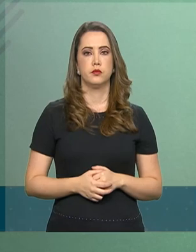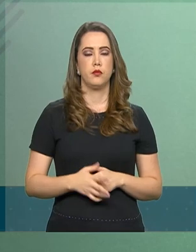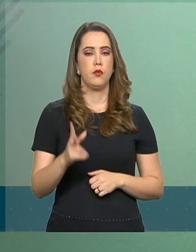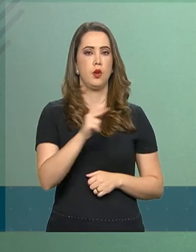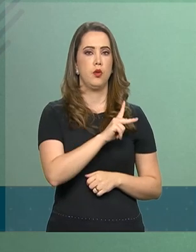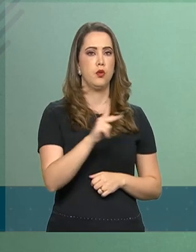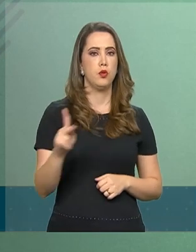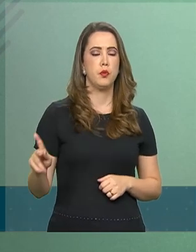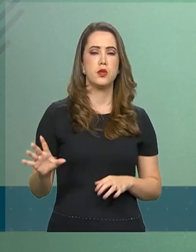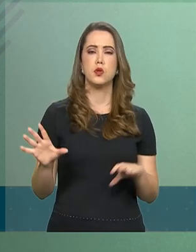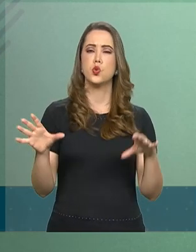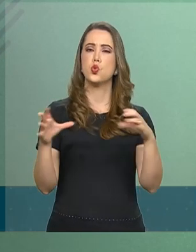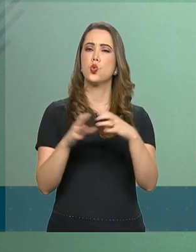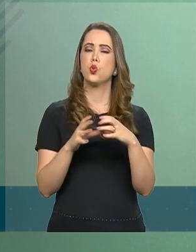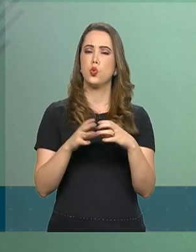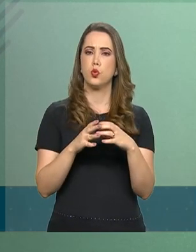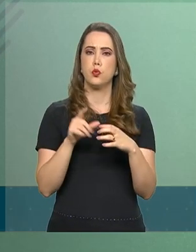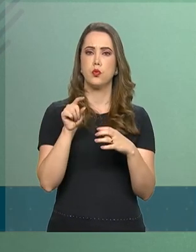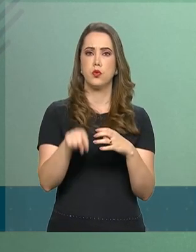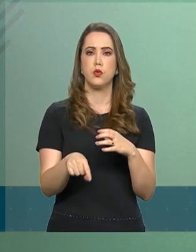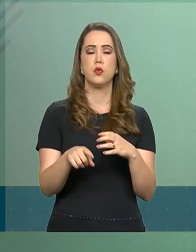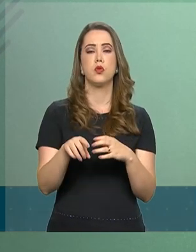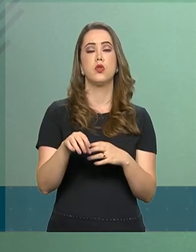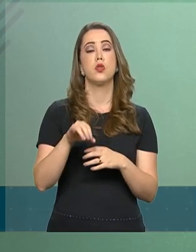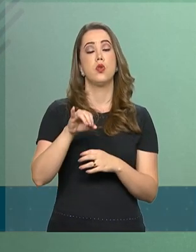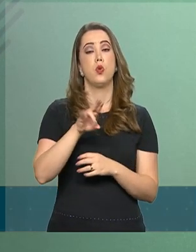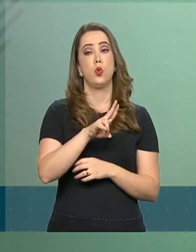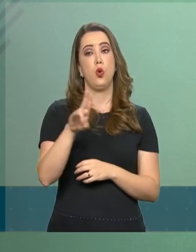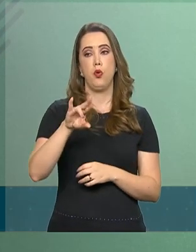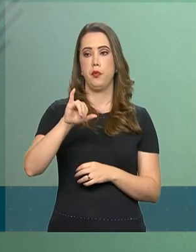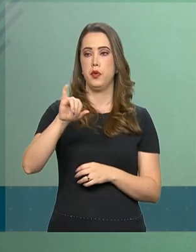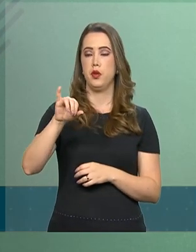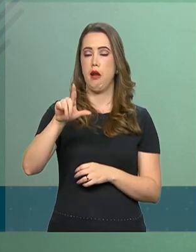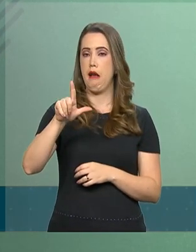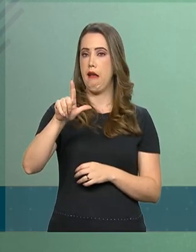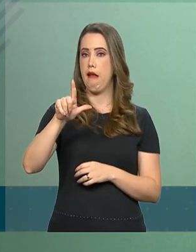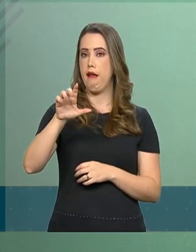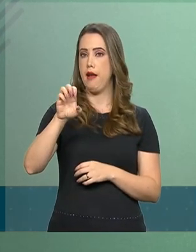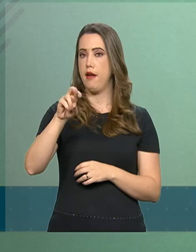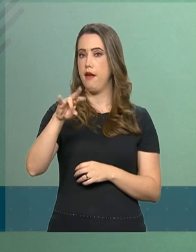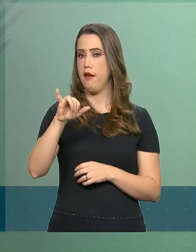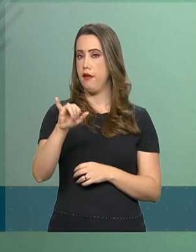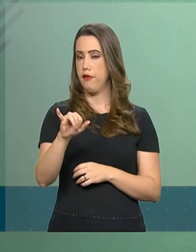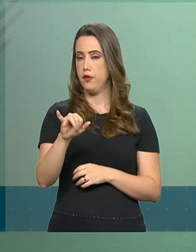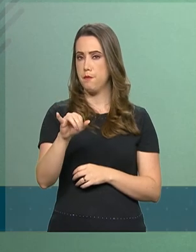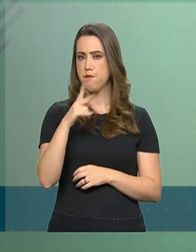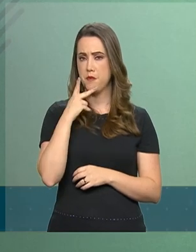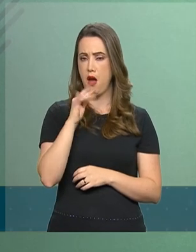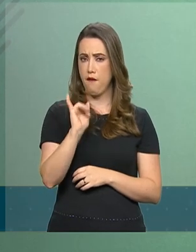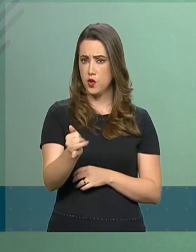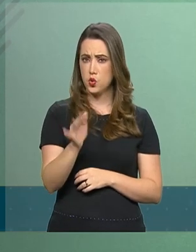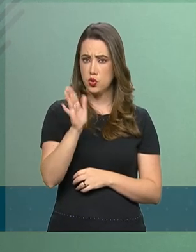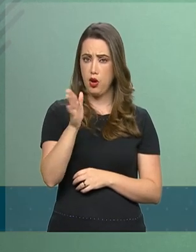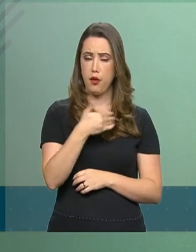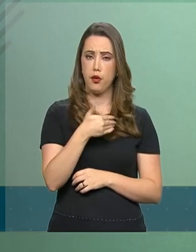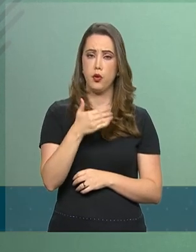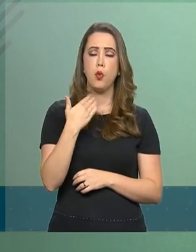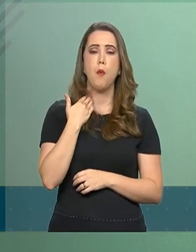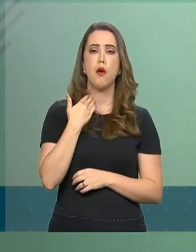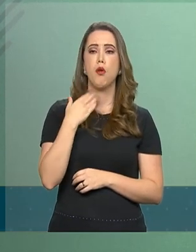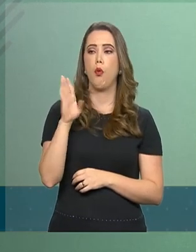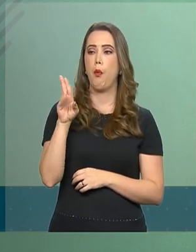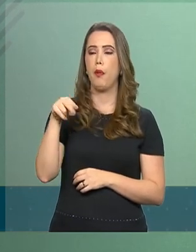presidente da instituição o senhor joaquim levy informou que o banco já disponibilizou